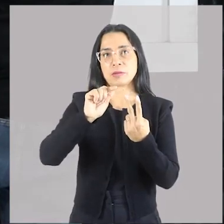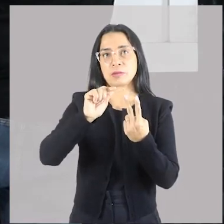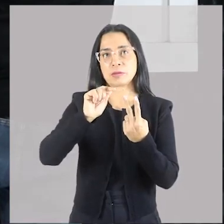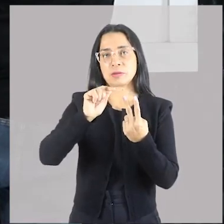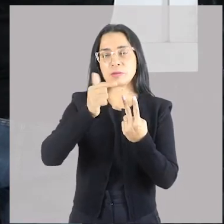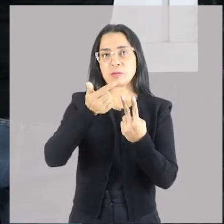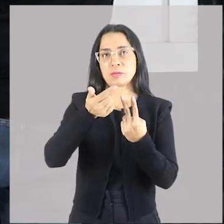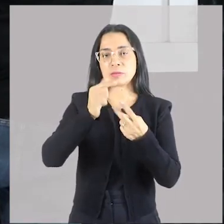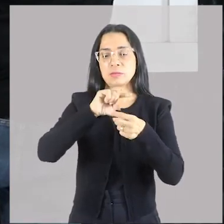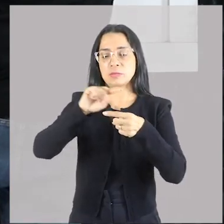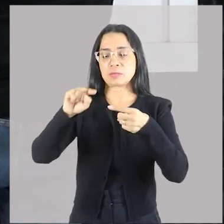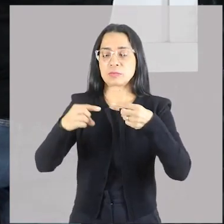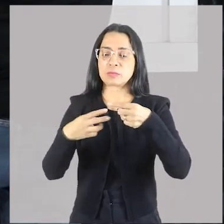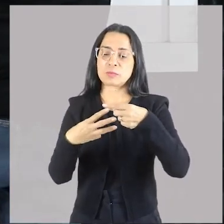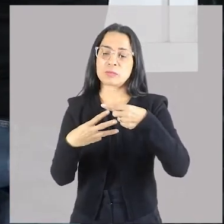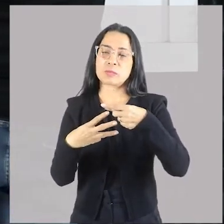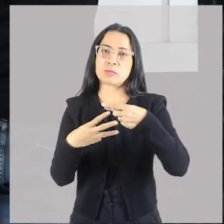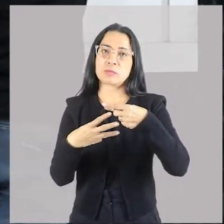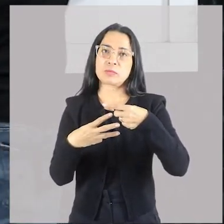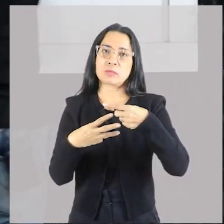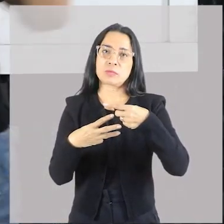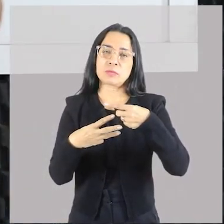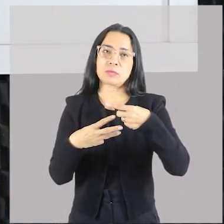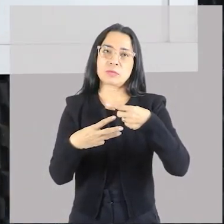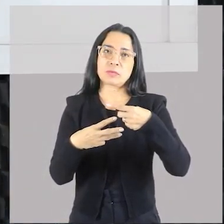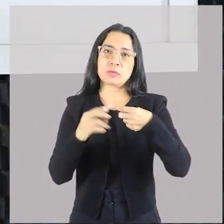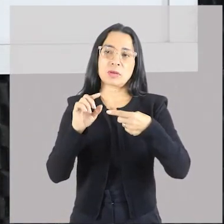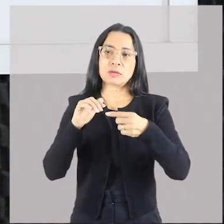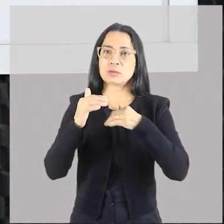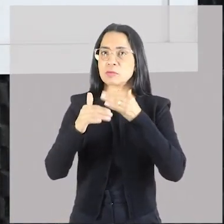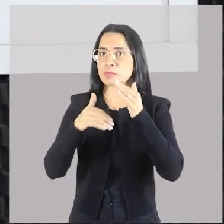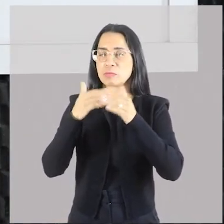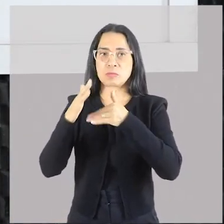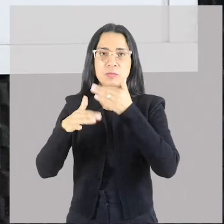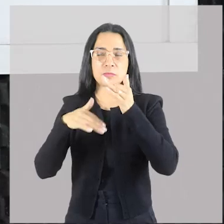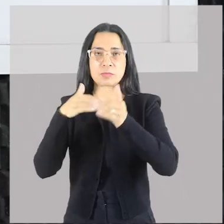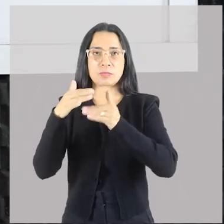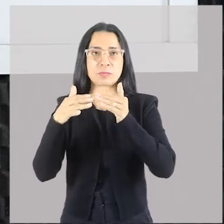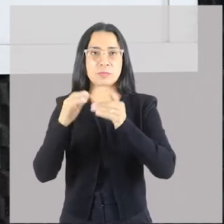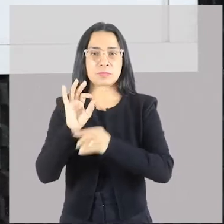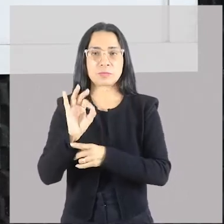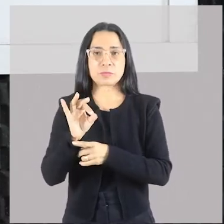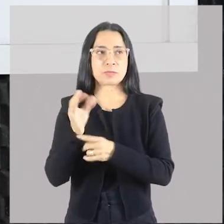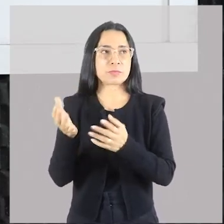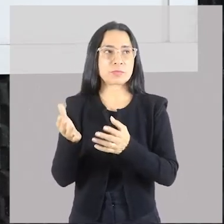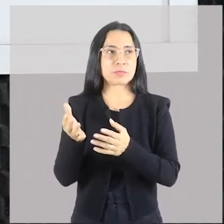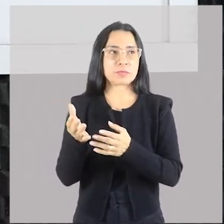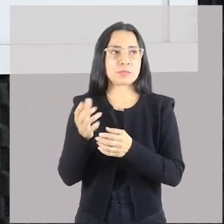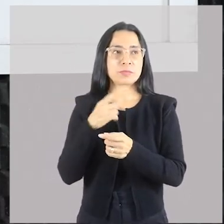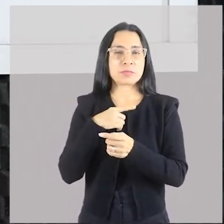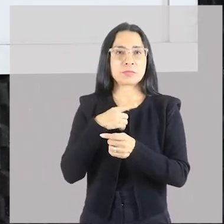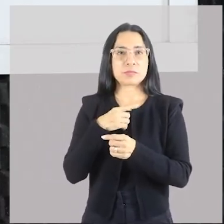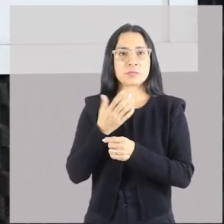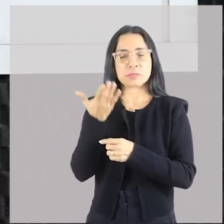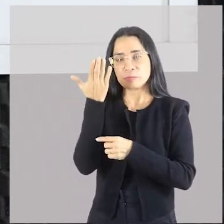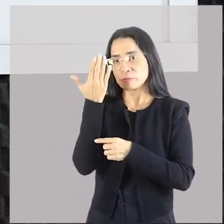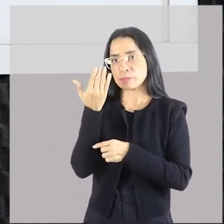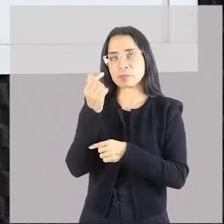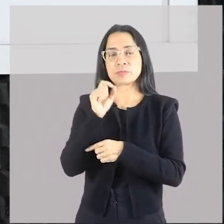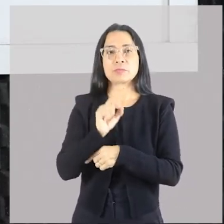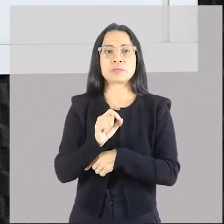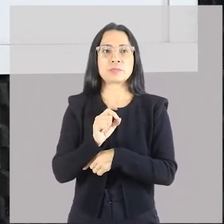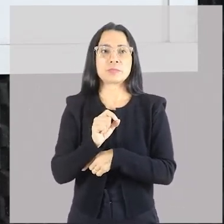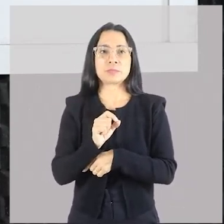dividido por 3. E assim sucessivamente. Certo? Caso, turma, você não